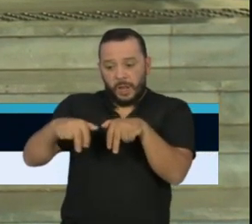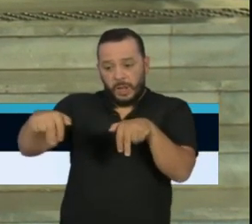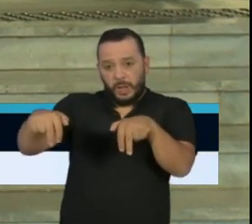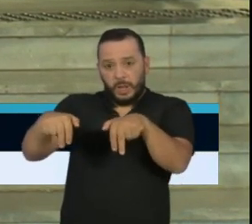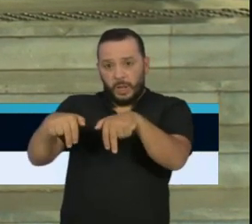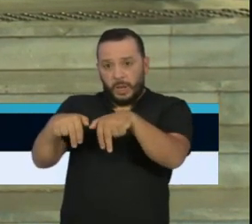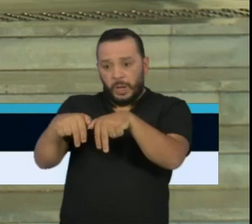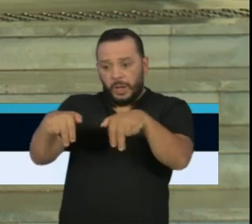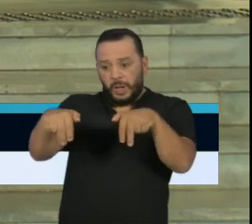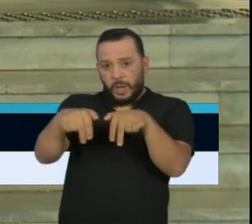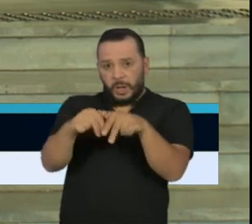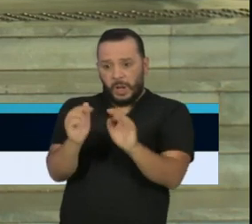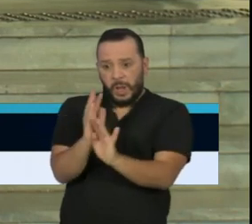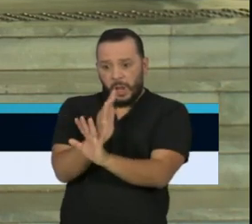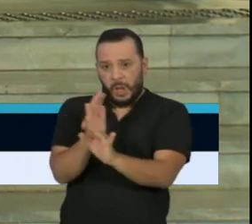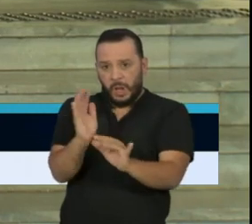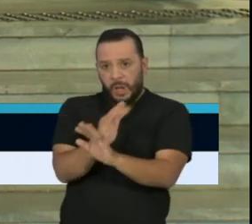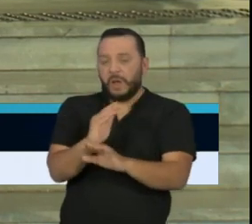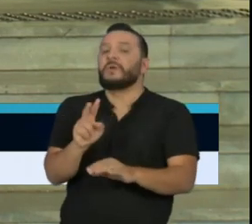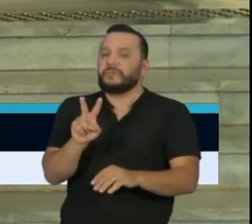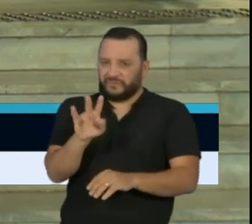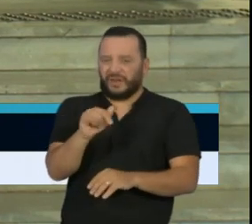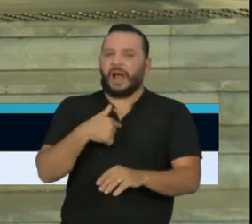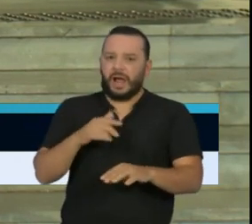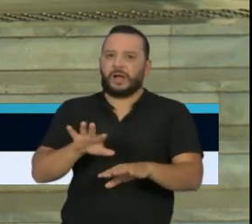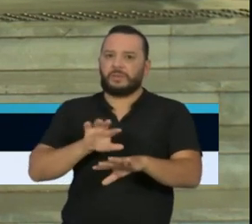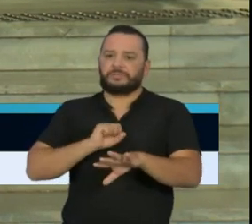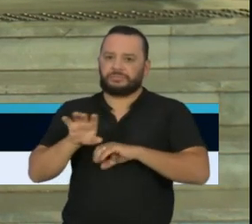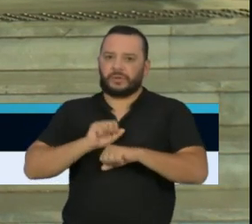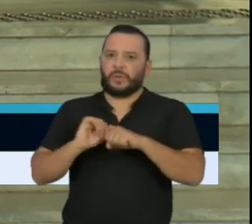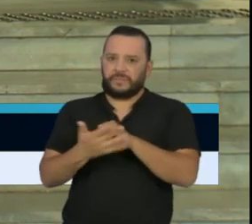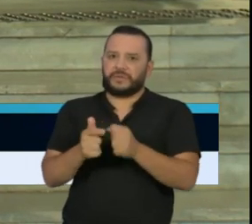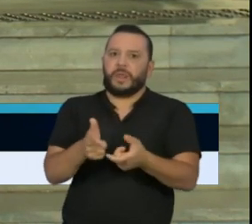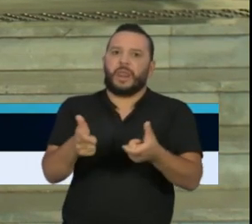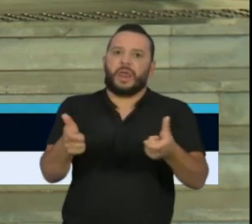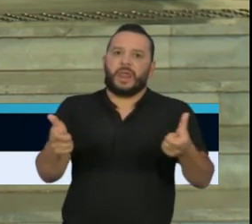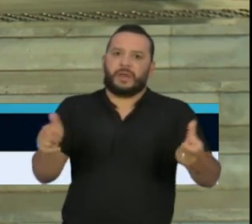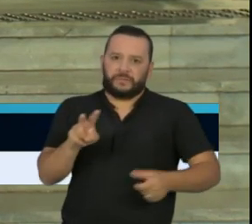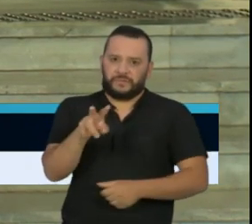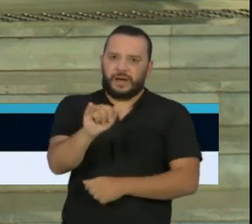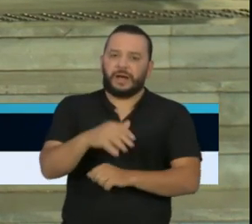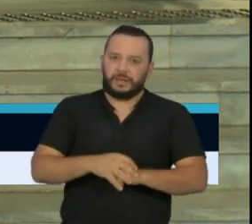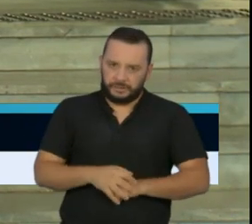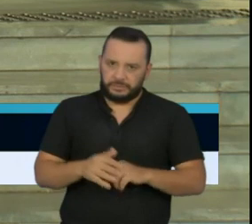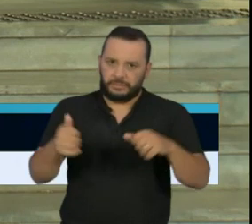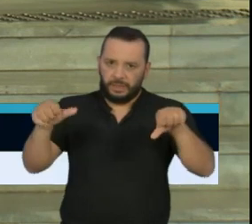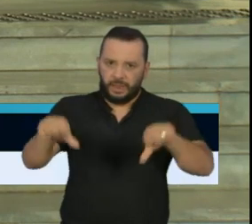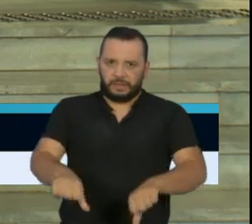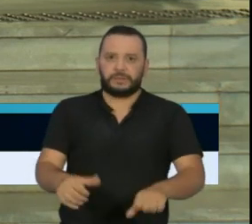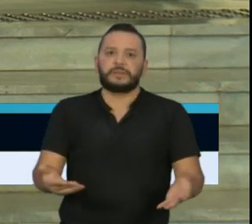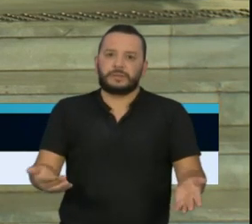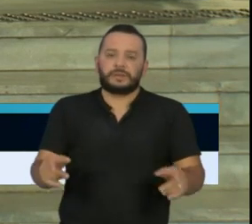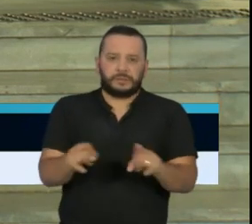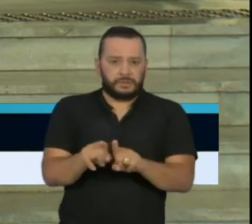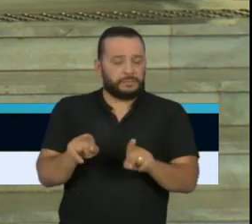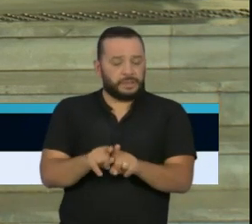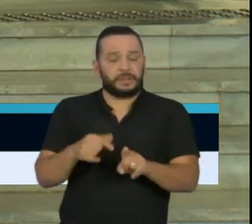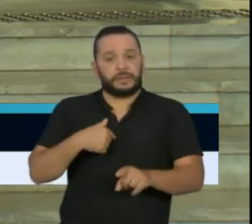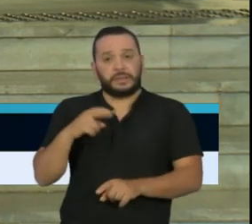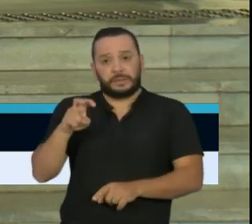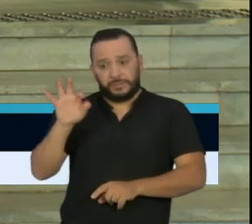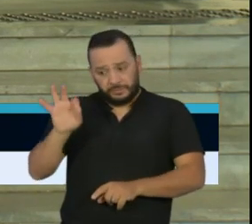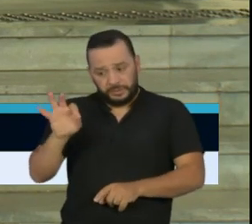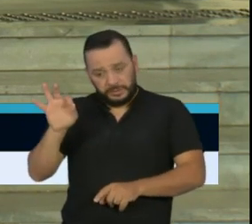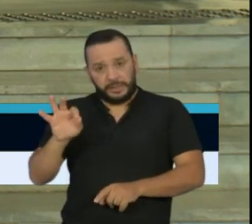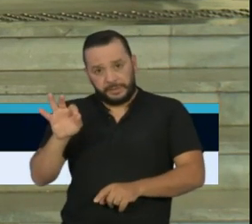casos vai subir. Essa taxa de 5%, 6% que a gente tem observado, ela vai para